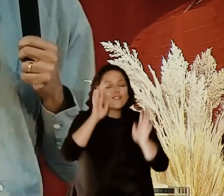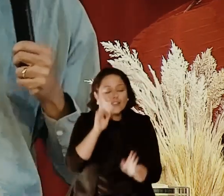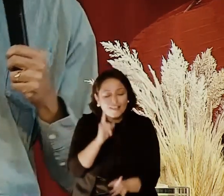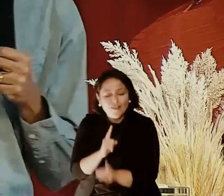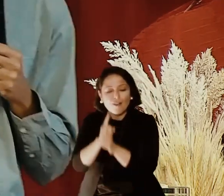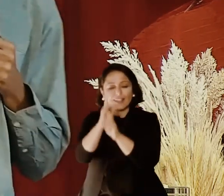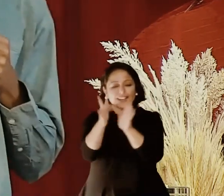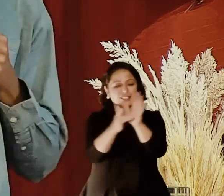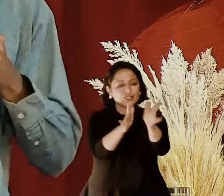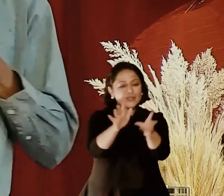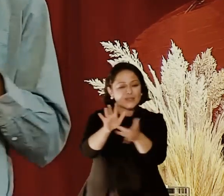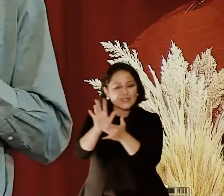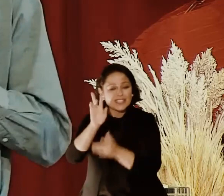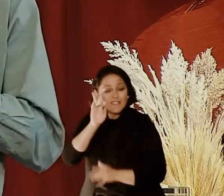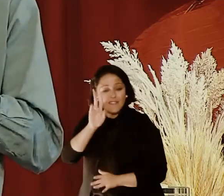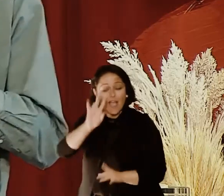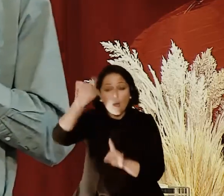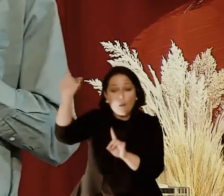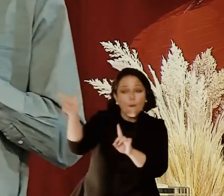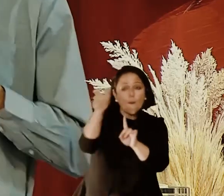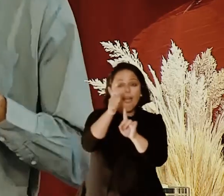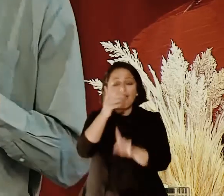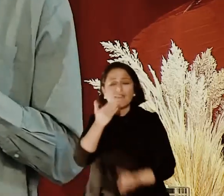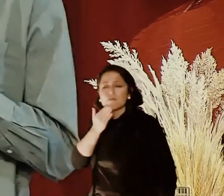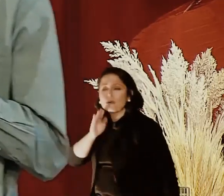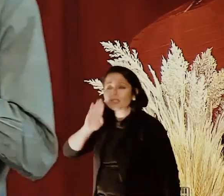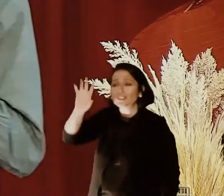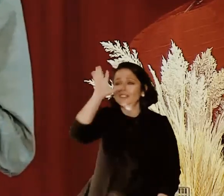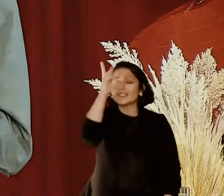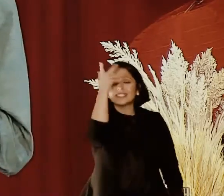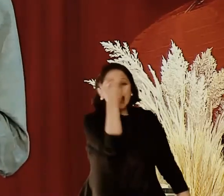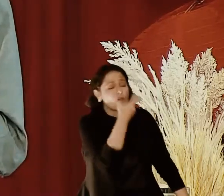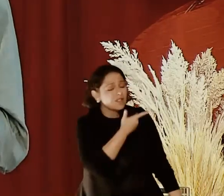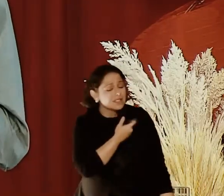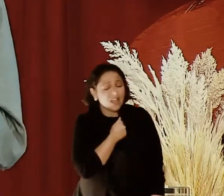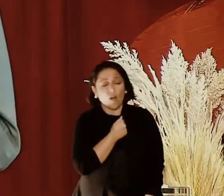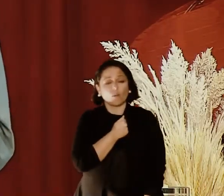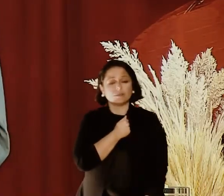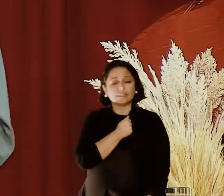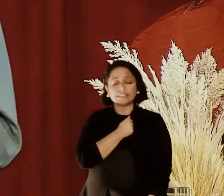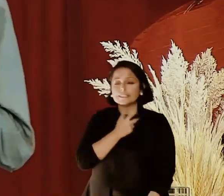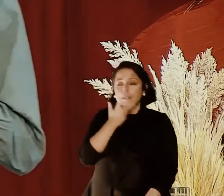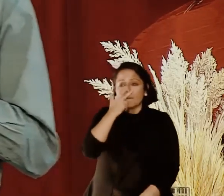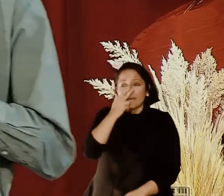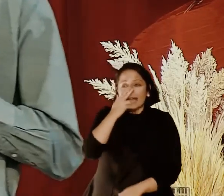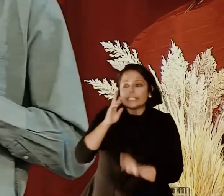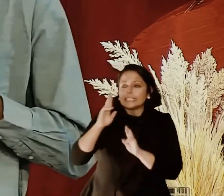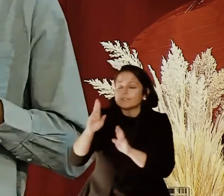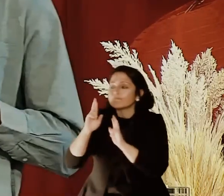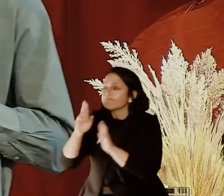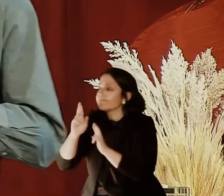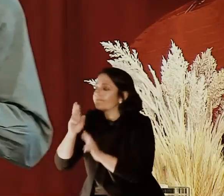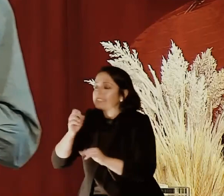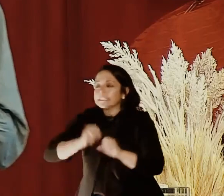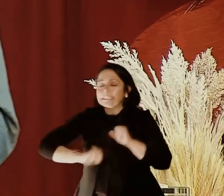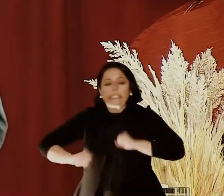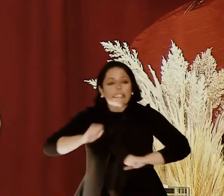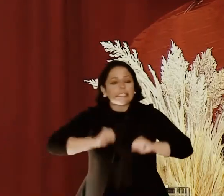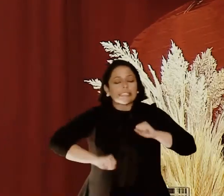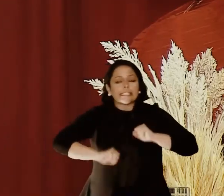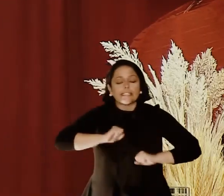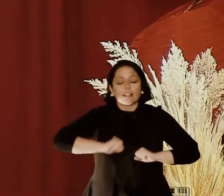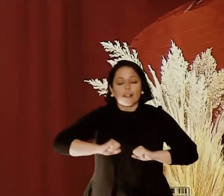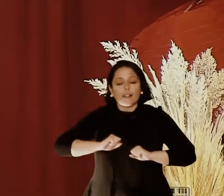Messias, sonhavam em ver o rei prometido, havia uma expectativa enorme. E quando